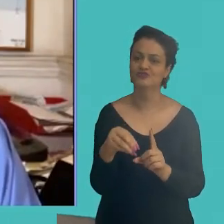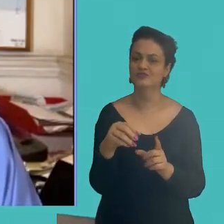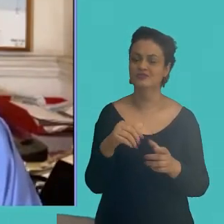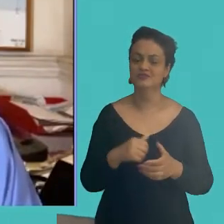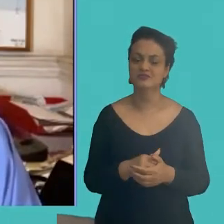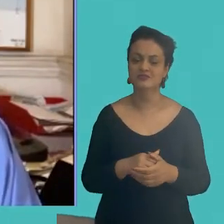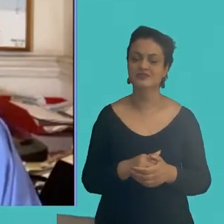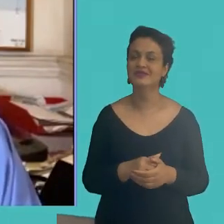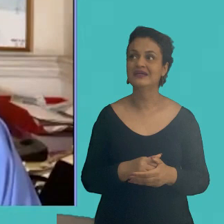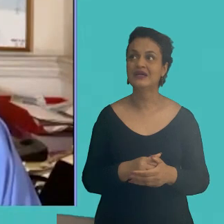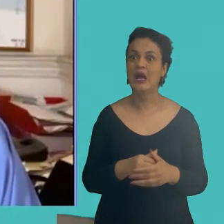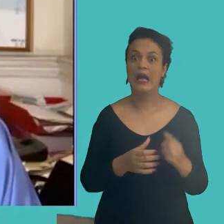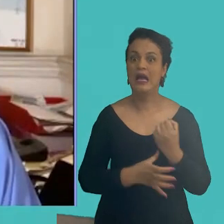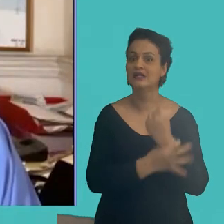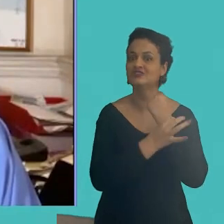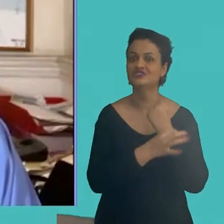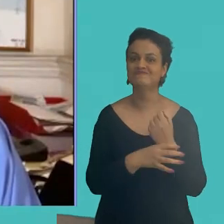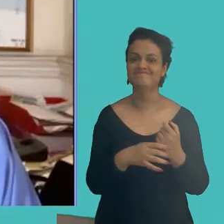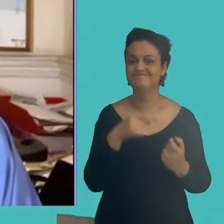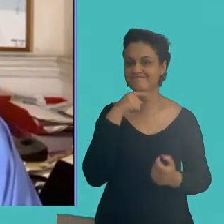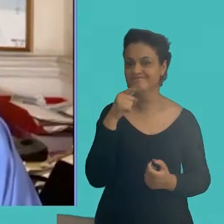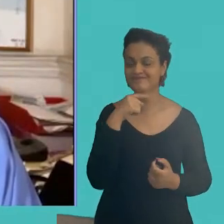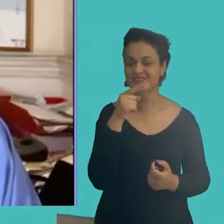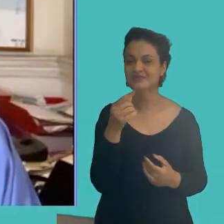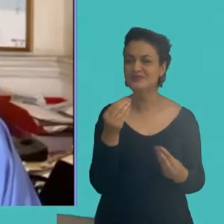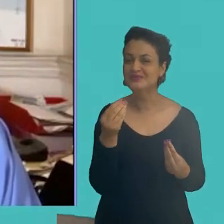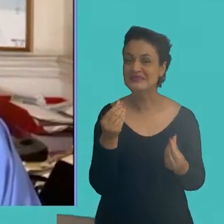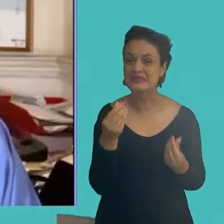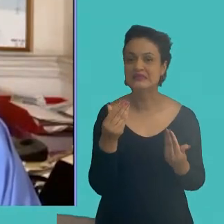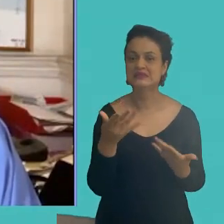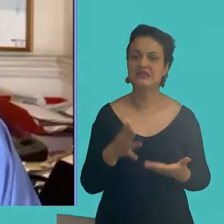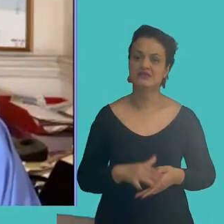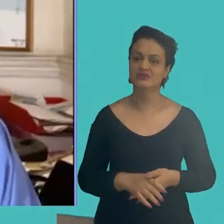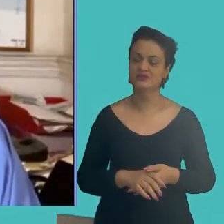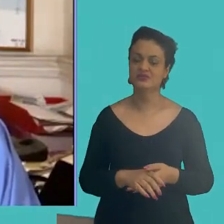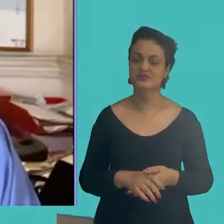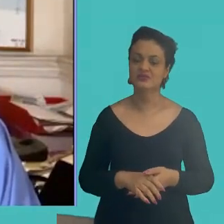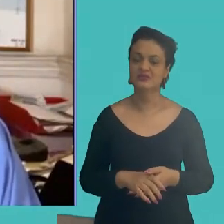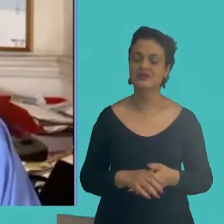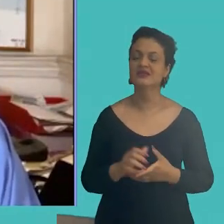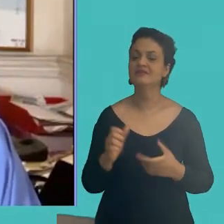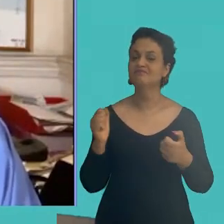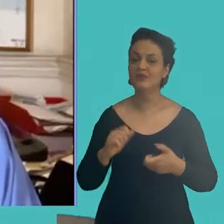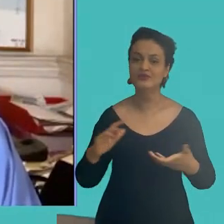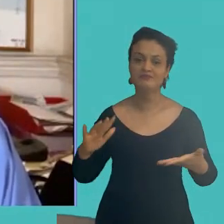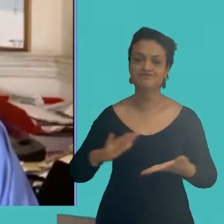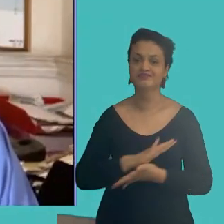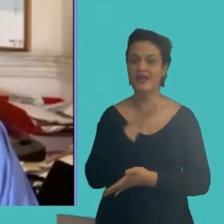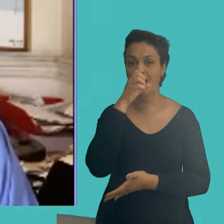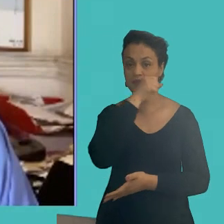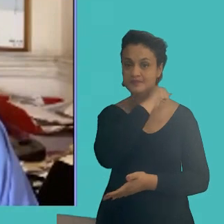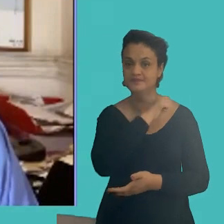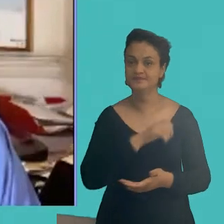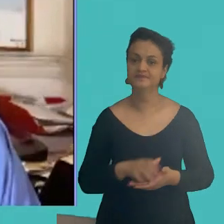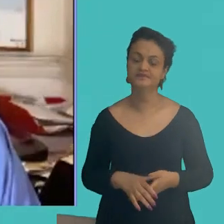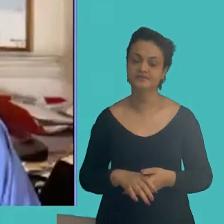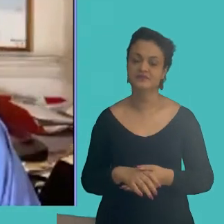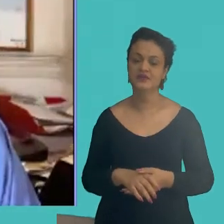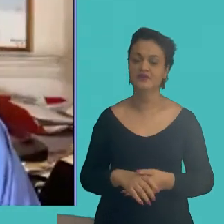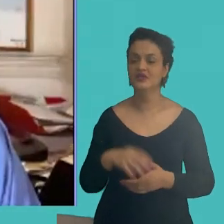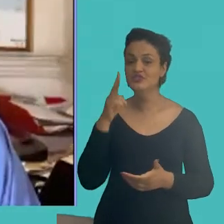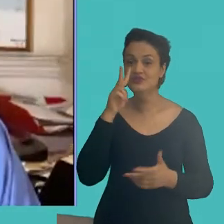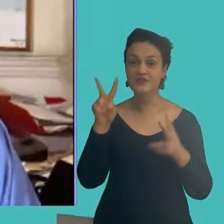instável, tudo isso é muito delicado e tudo isso pode ser destruído rapidamente, como nós estamos vendo hoje no